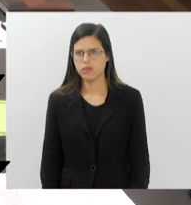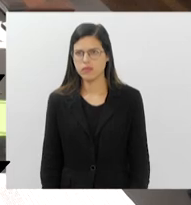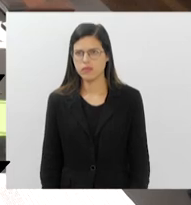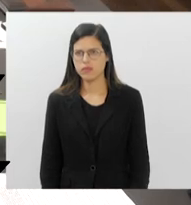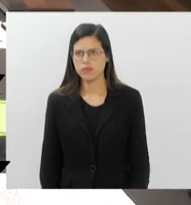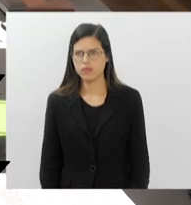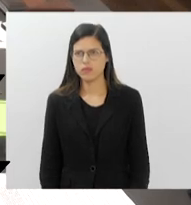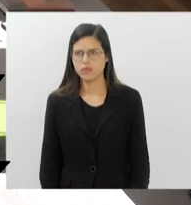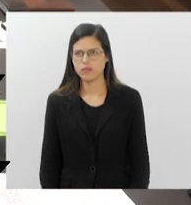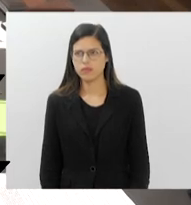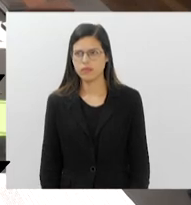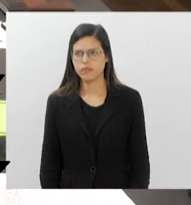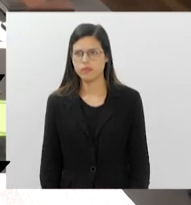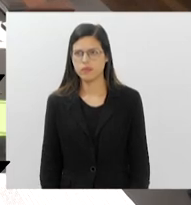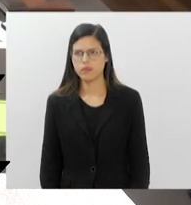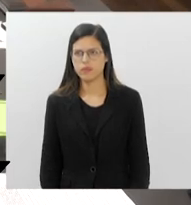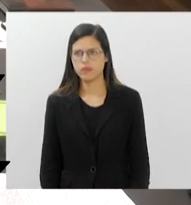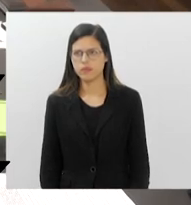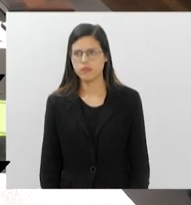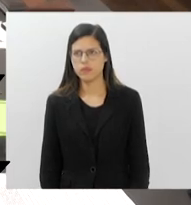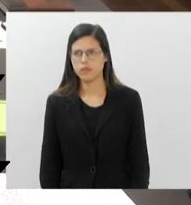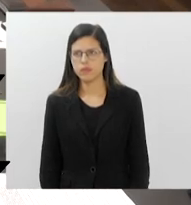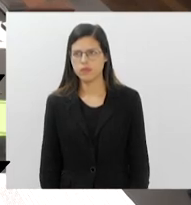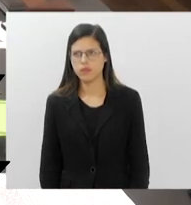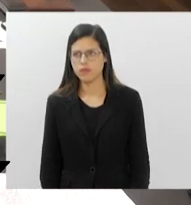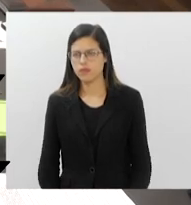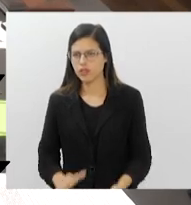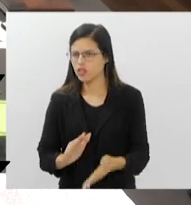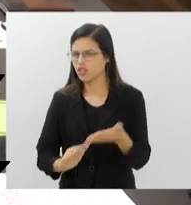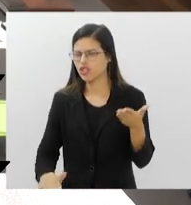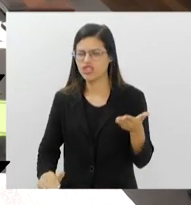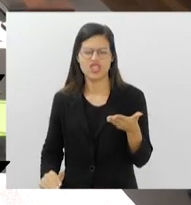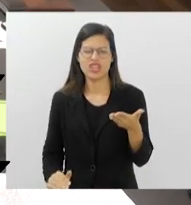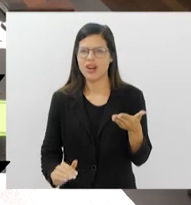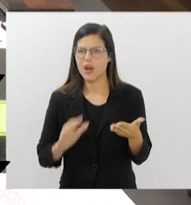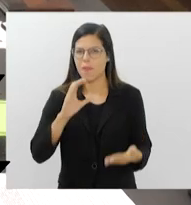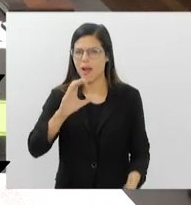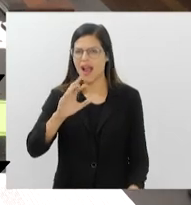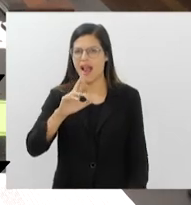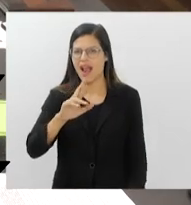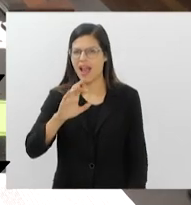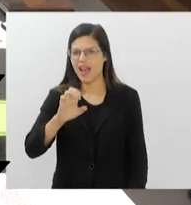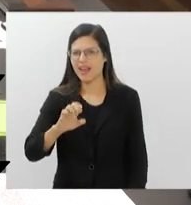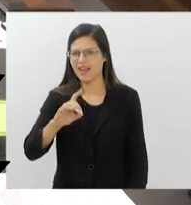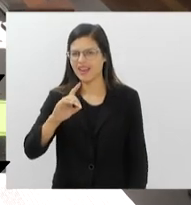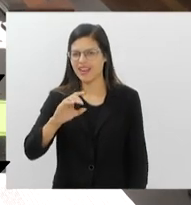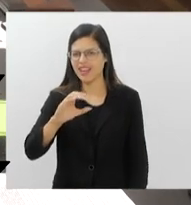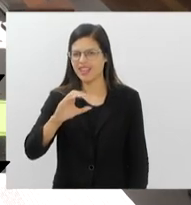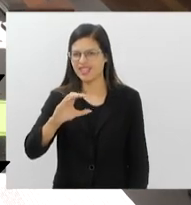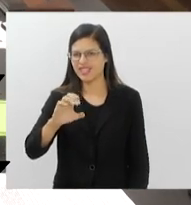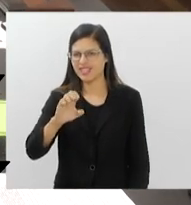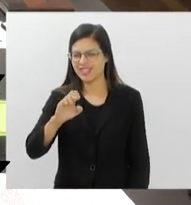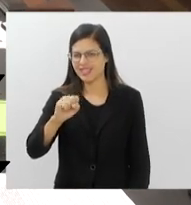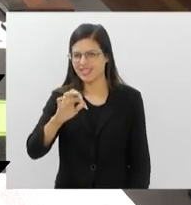aprovado e assassinamos a Cred sexta pra alegria do deputado Luiz